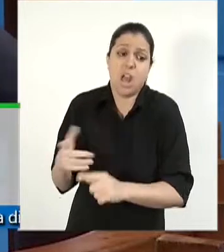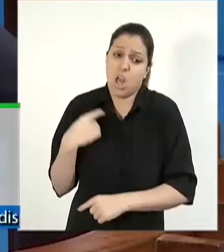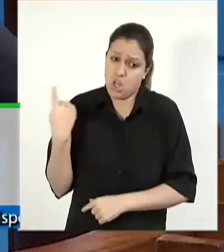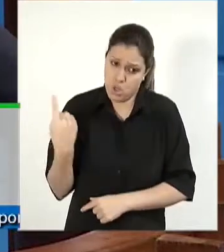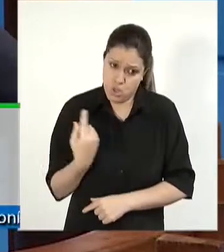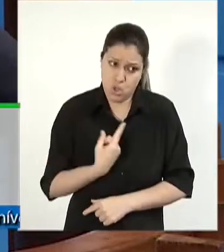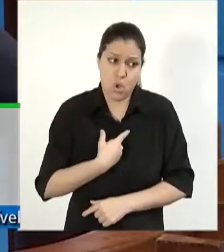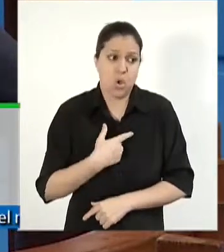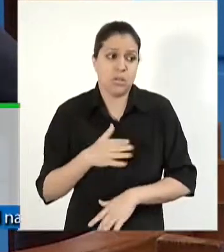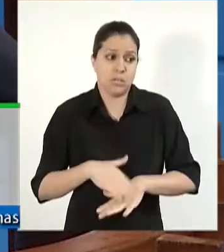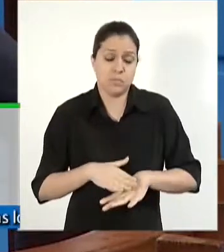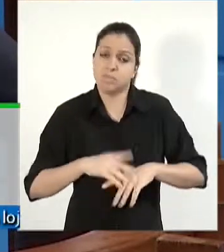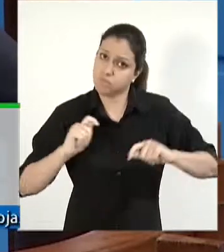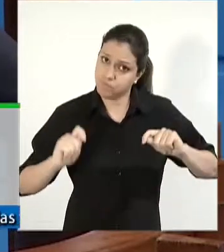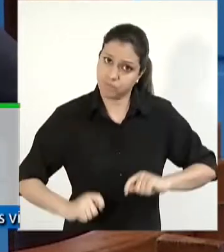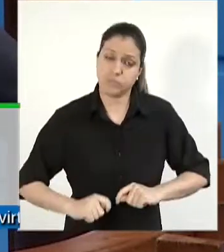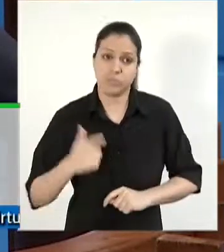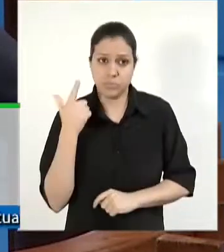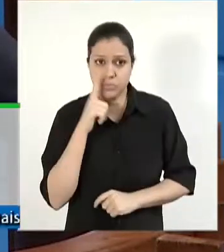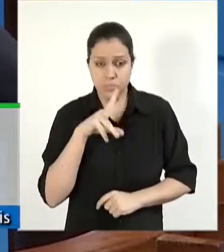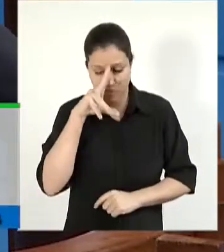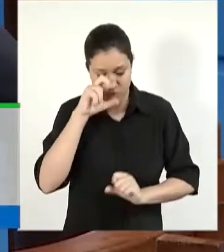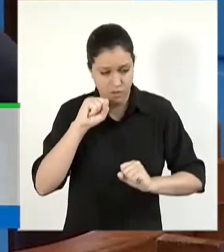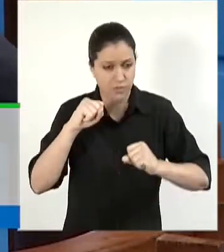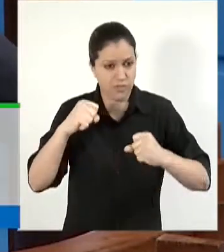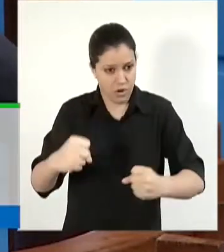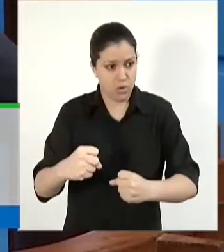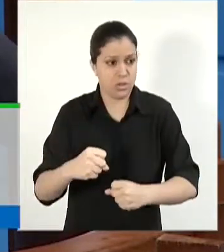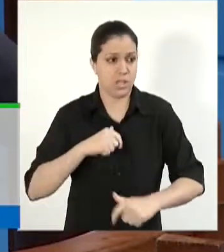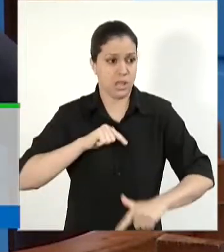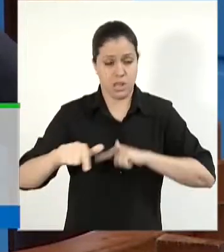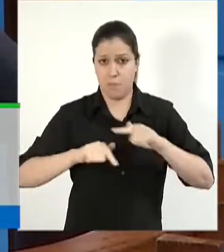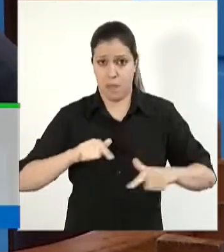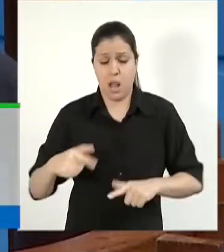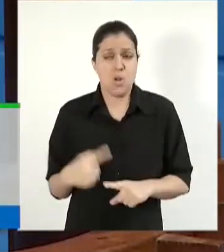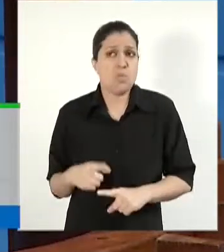para fortalecer a nossa atuação, por que não fazer?